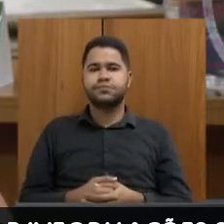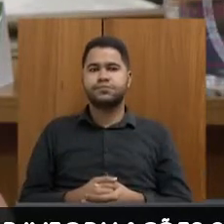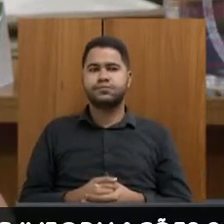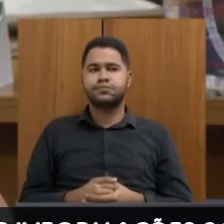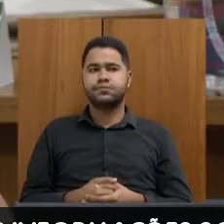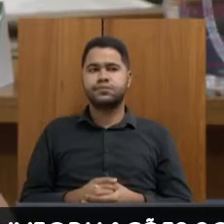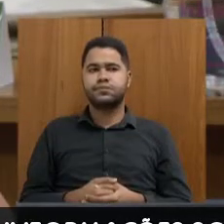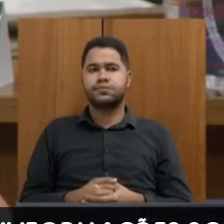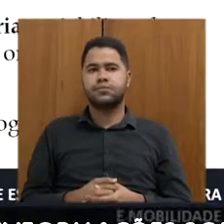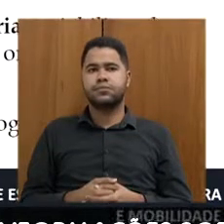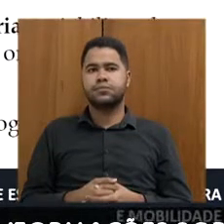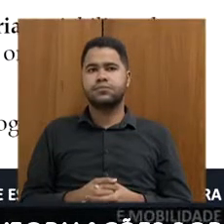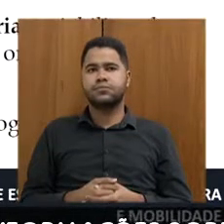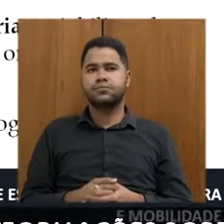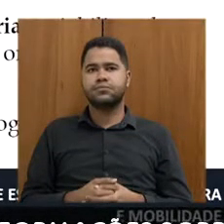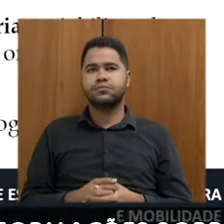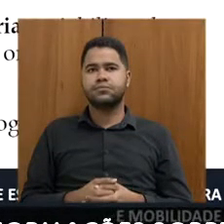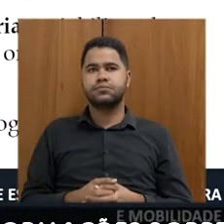o